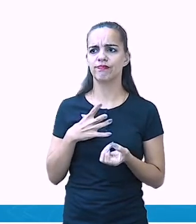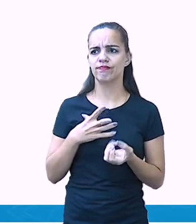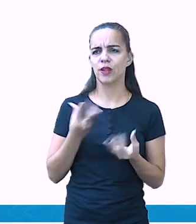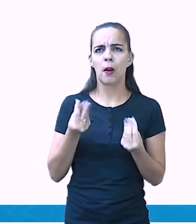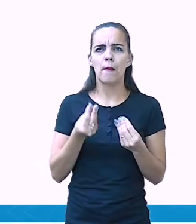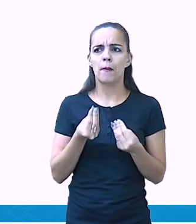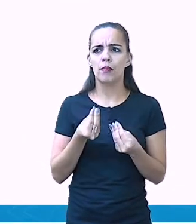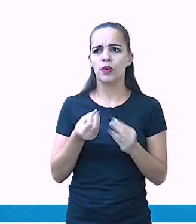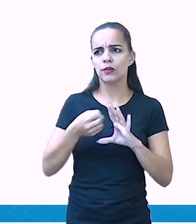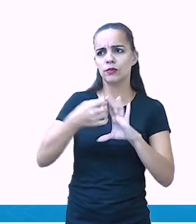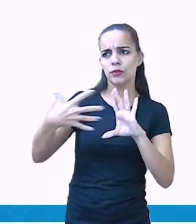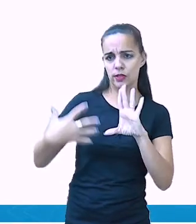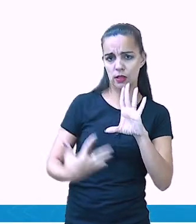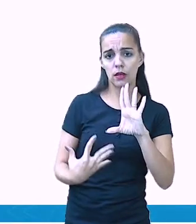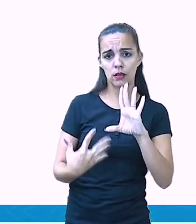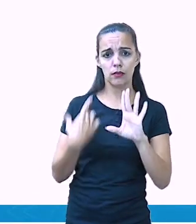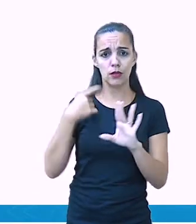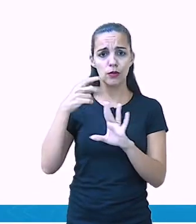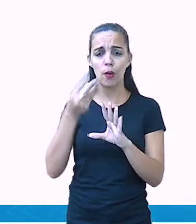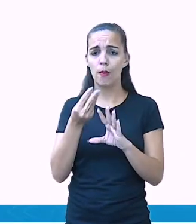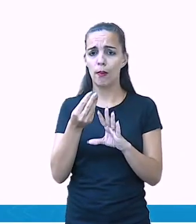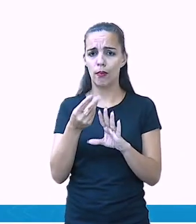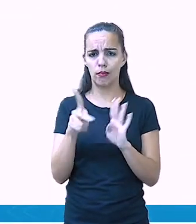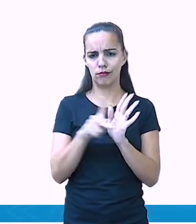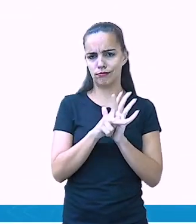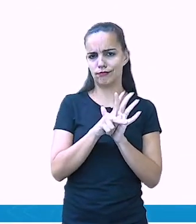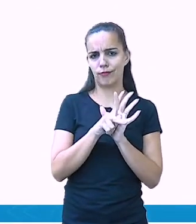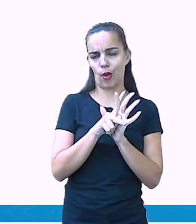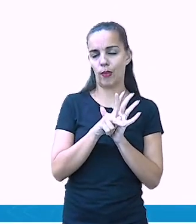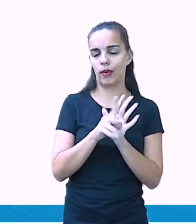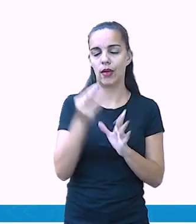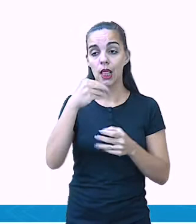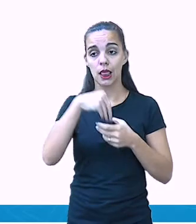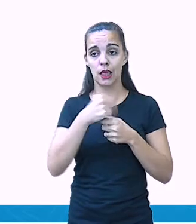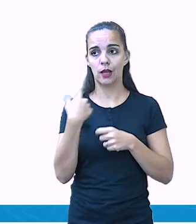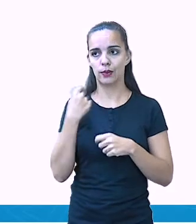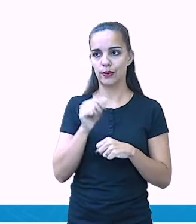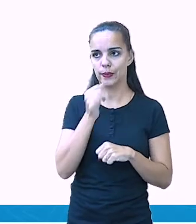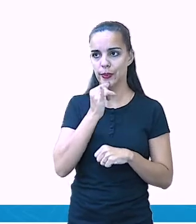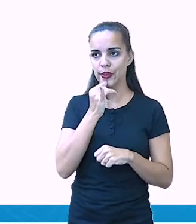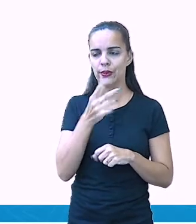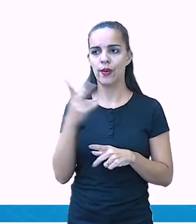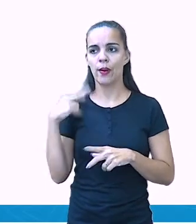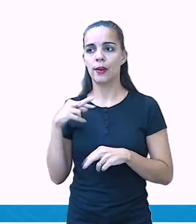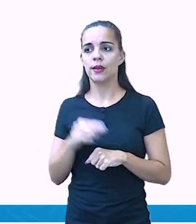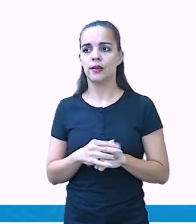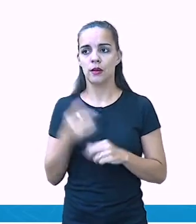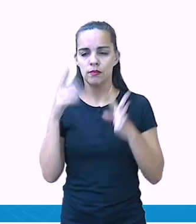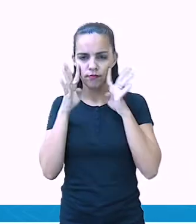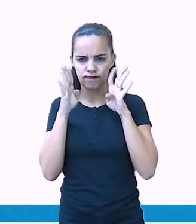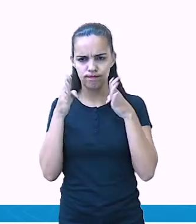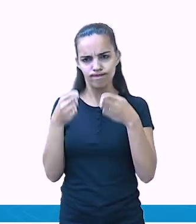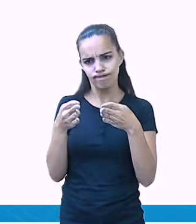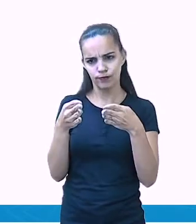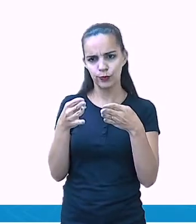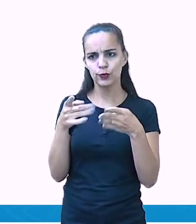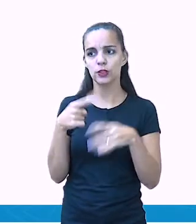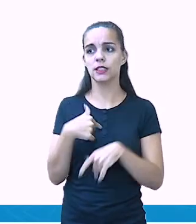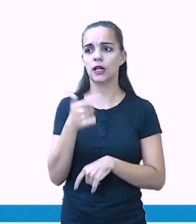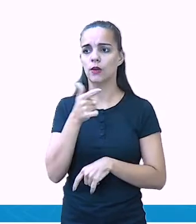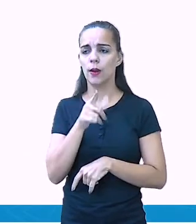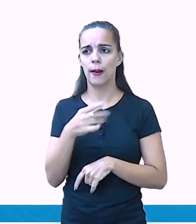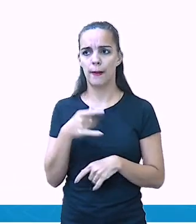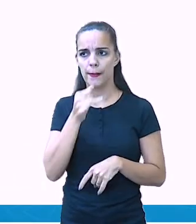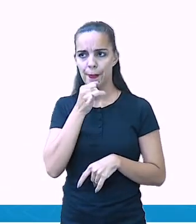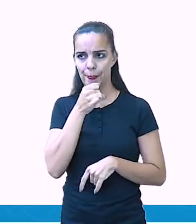muito própria da história em quadrinhos. Isso aqui é muito importante a gente falar e vocês focarem nesse conteúdo aqui. Olha